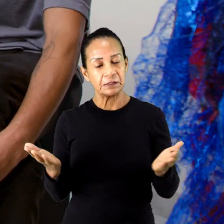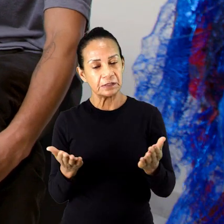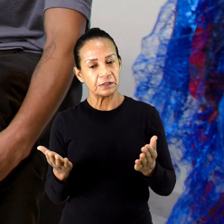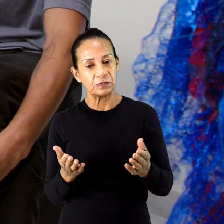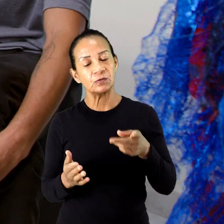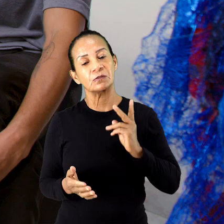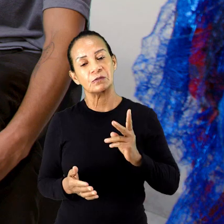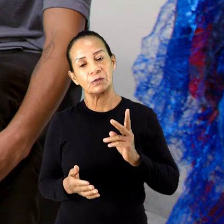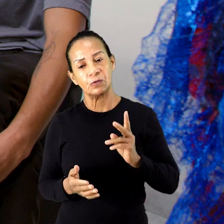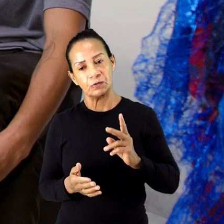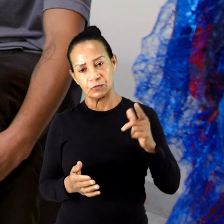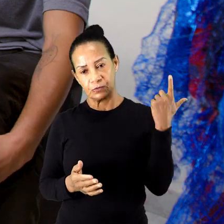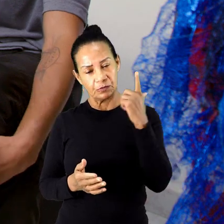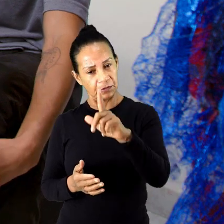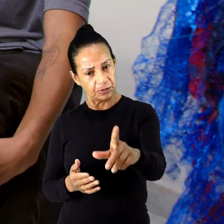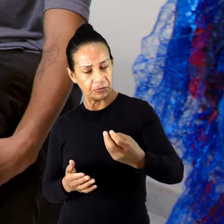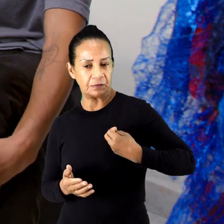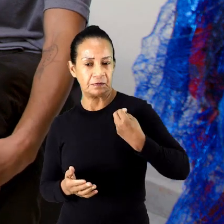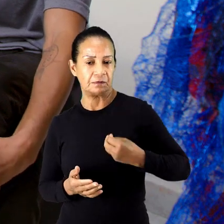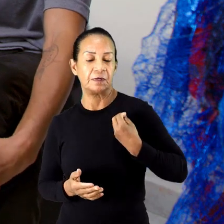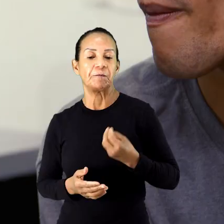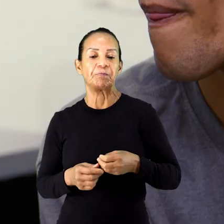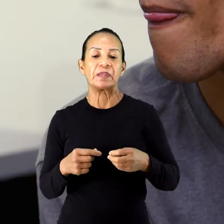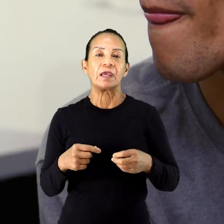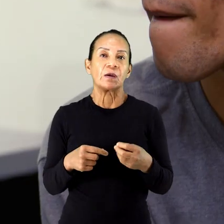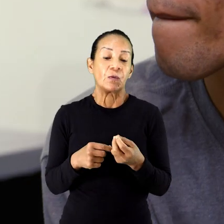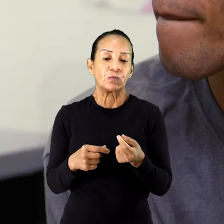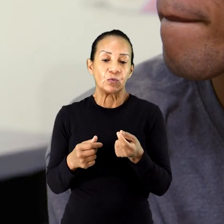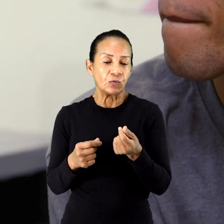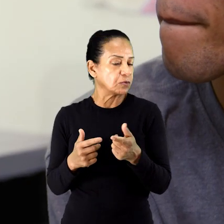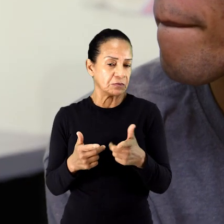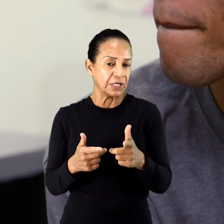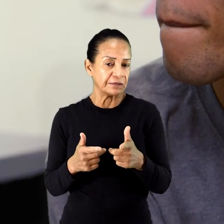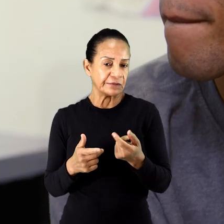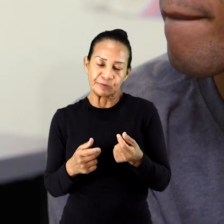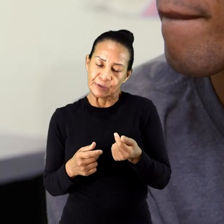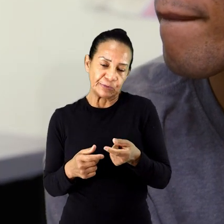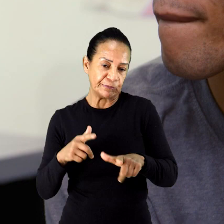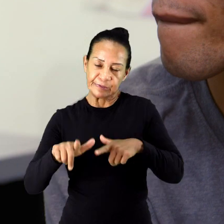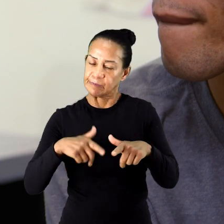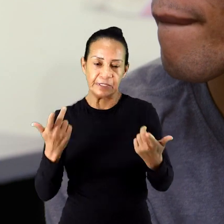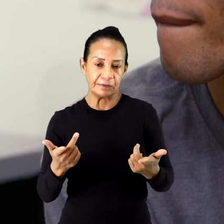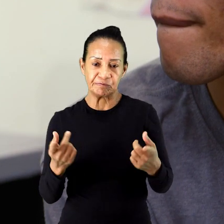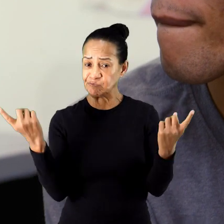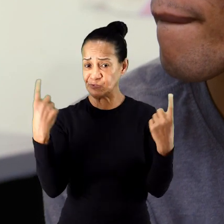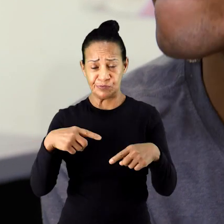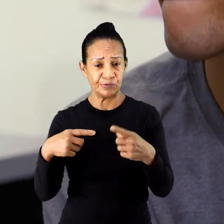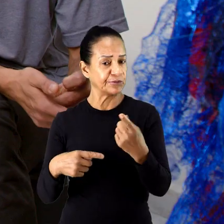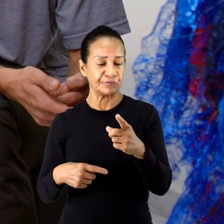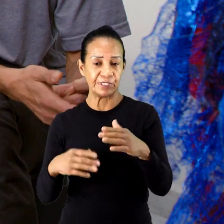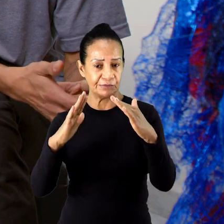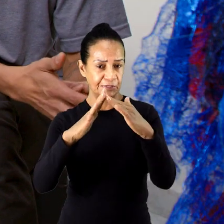de projetos que a gente vende para empresas privadas, né? O maior desafio hoje é a gente não ter recursos para